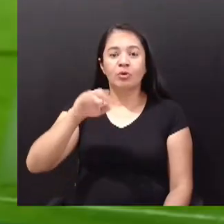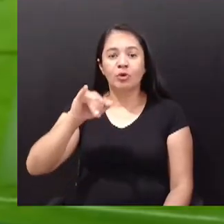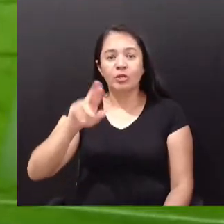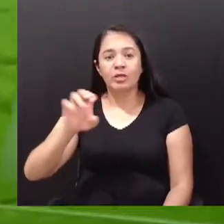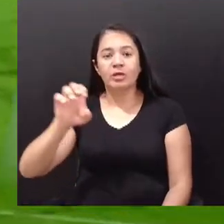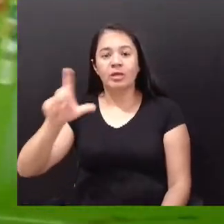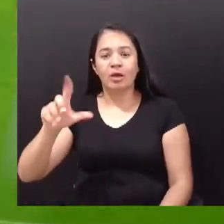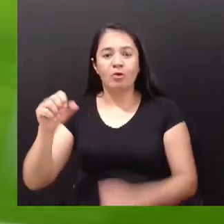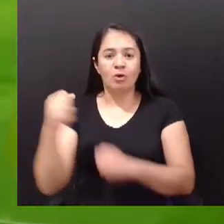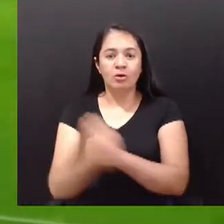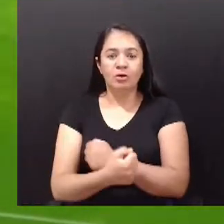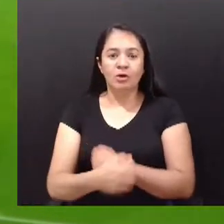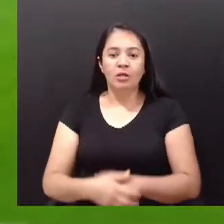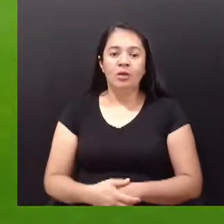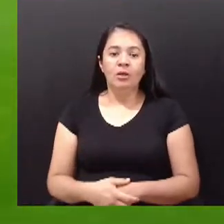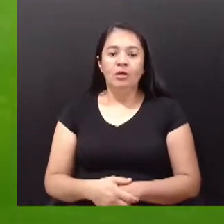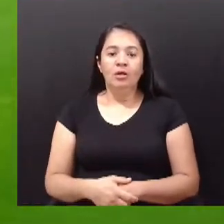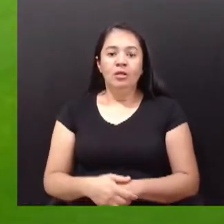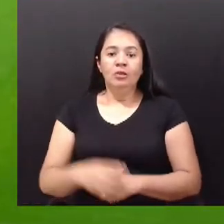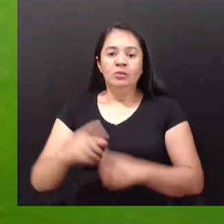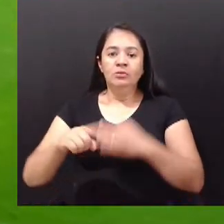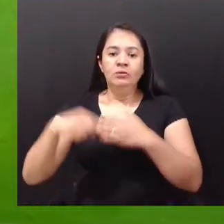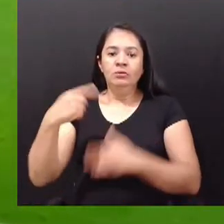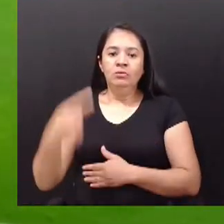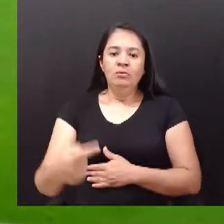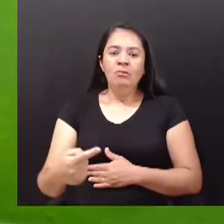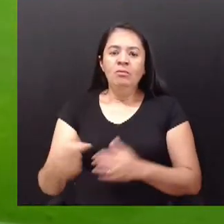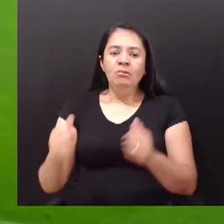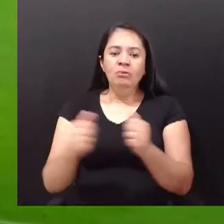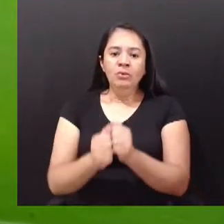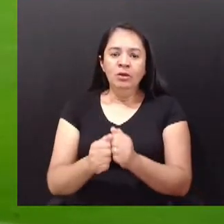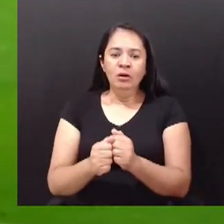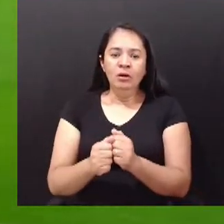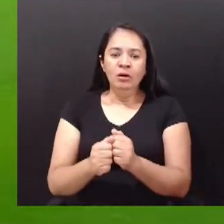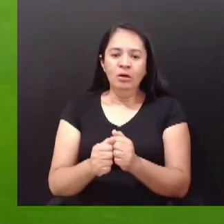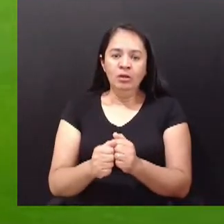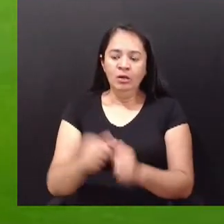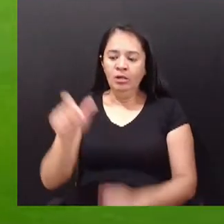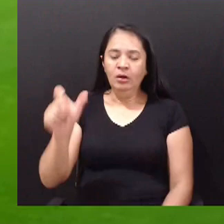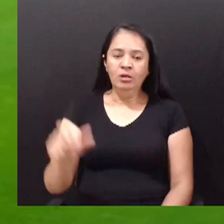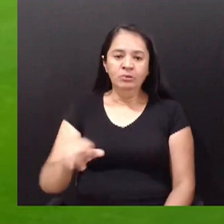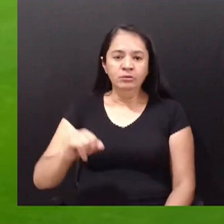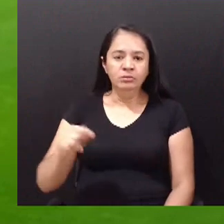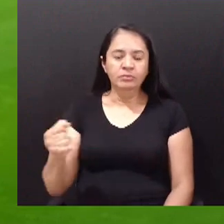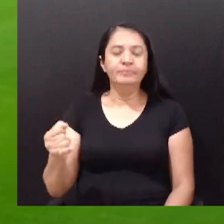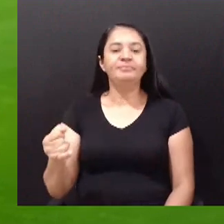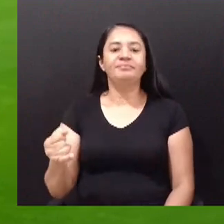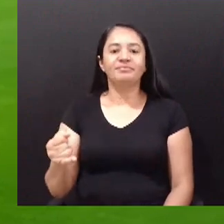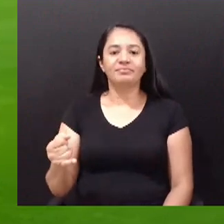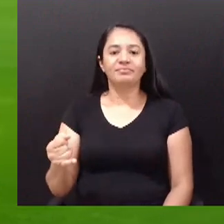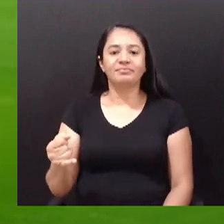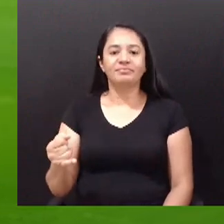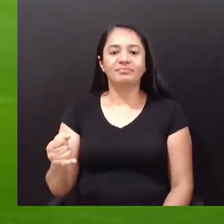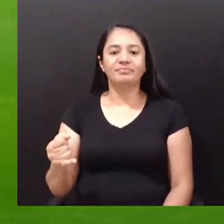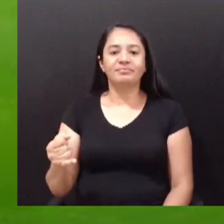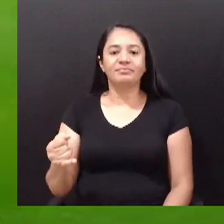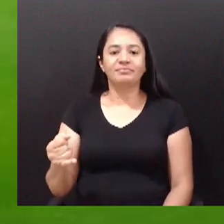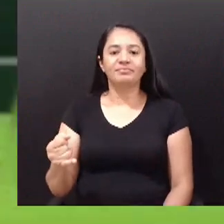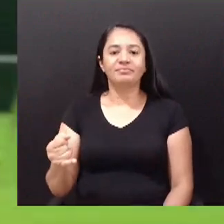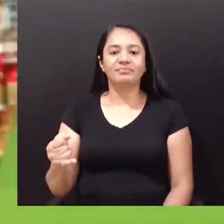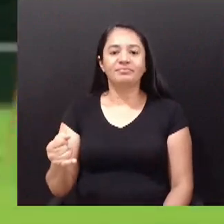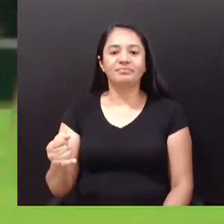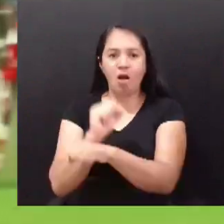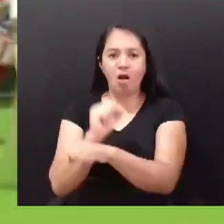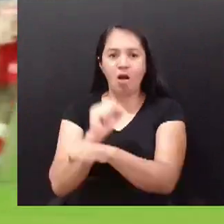defesaça. E depois com Cauã Jesus, que aproveitou a falta e cara a cara parou novamente em